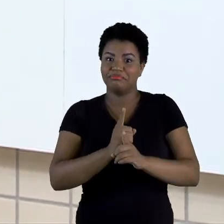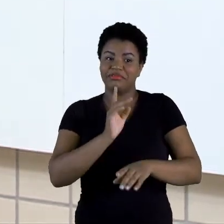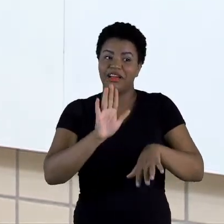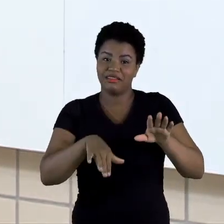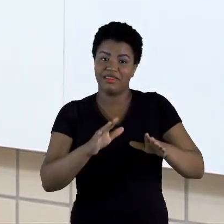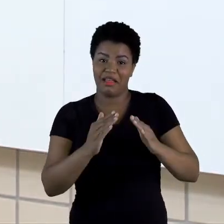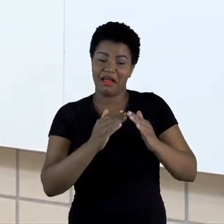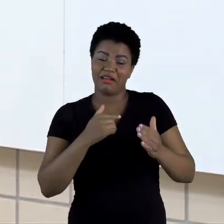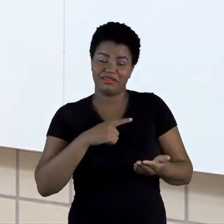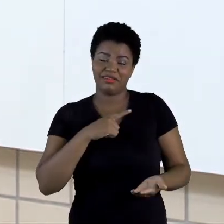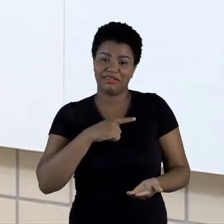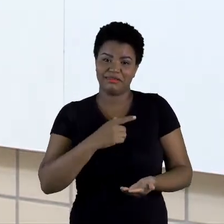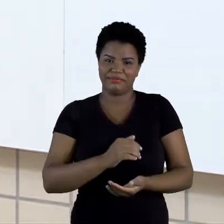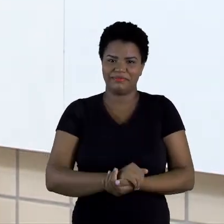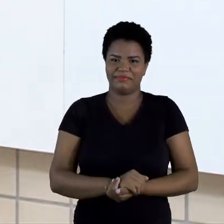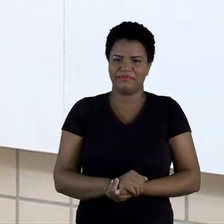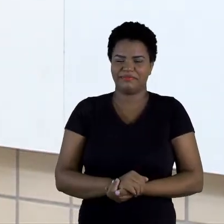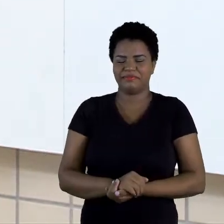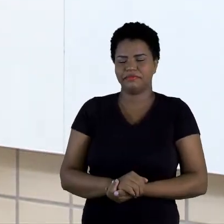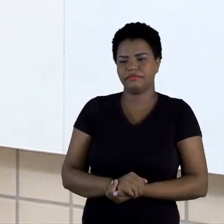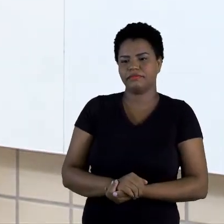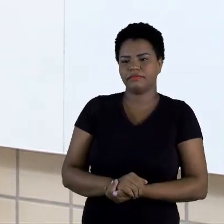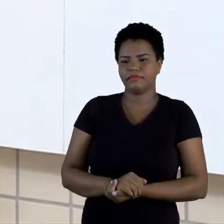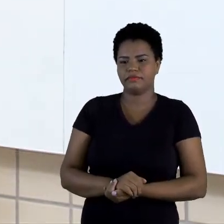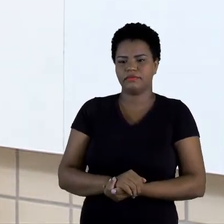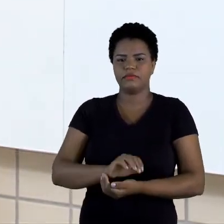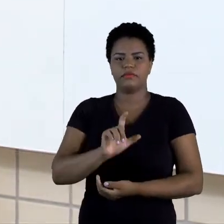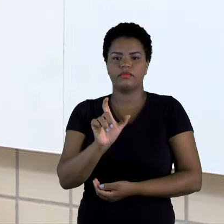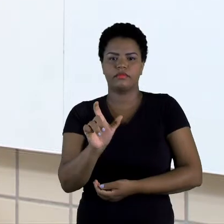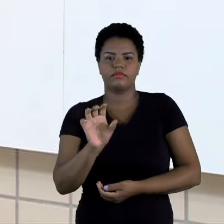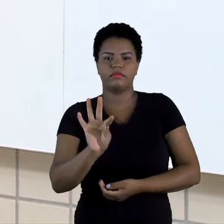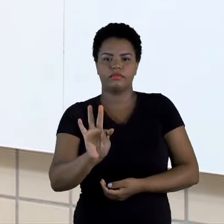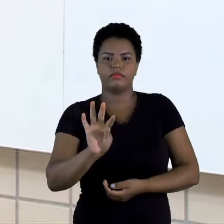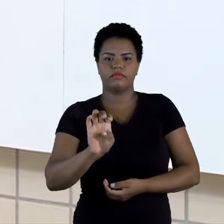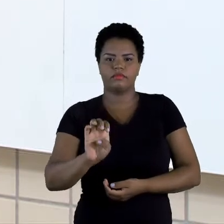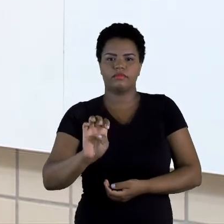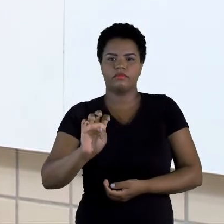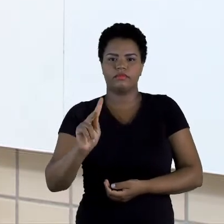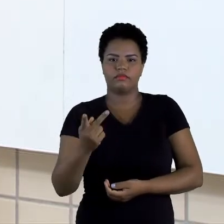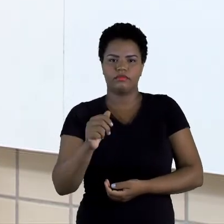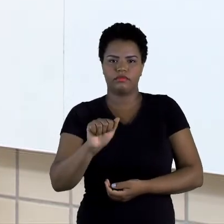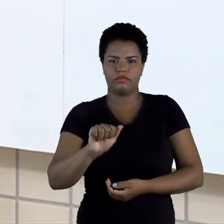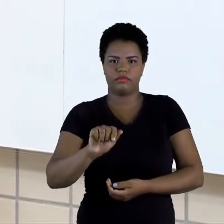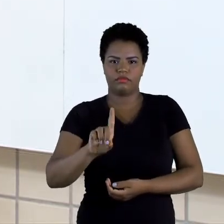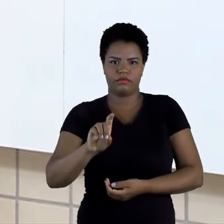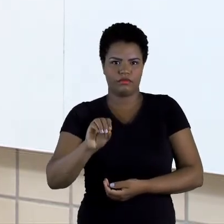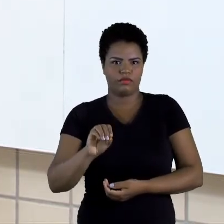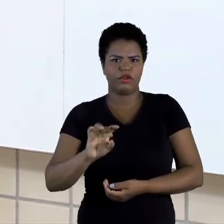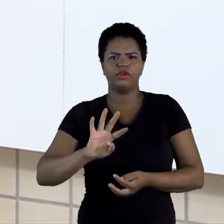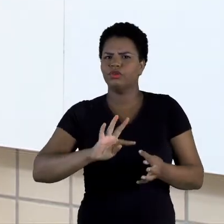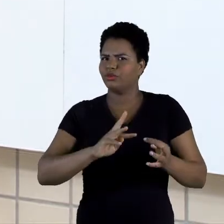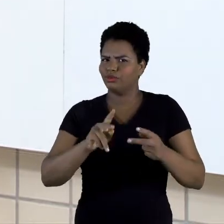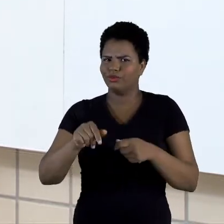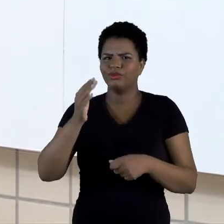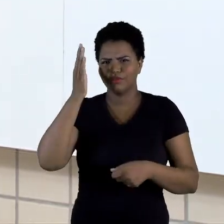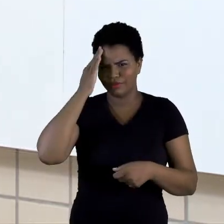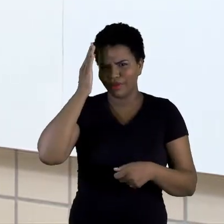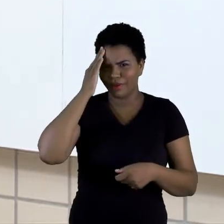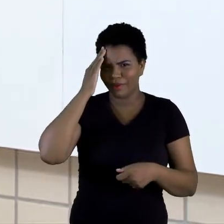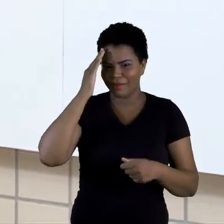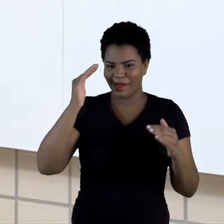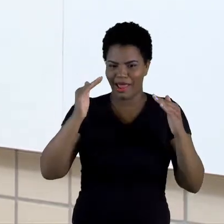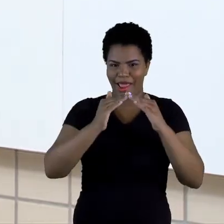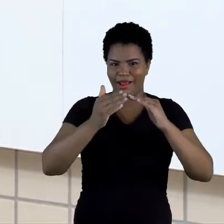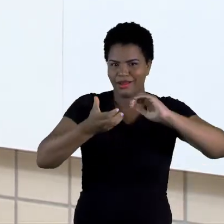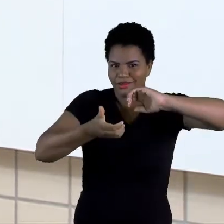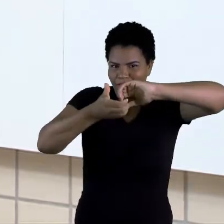Camaleão. Olha só, telhado. Telhado, todo mundo sabe o que é, né? A parte de cima lá na tua